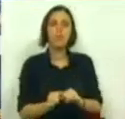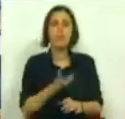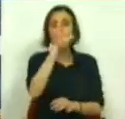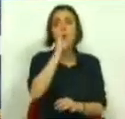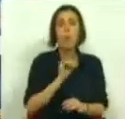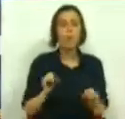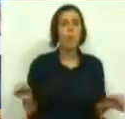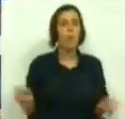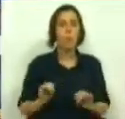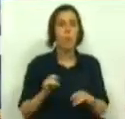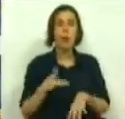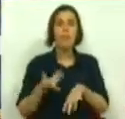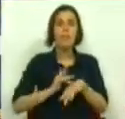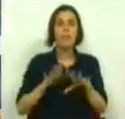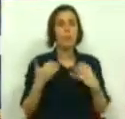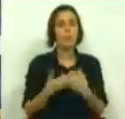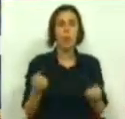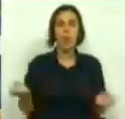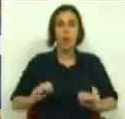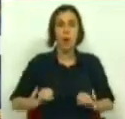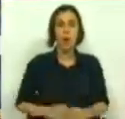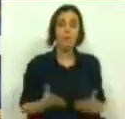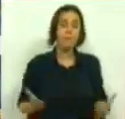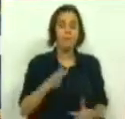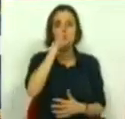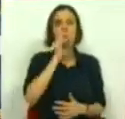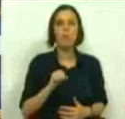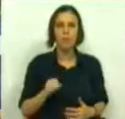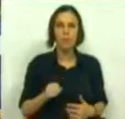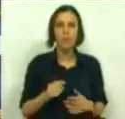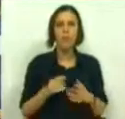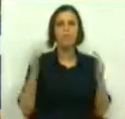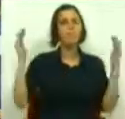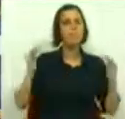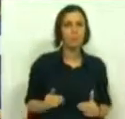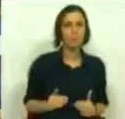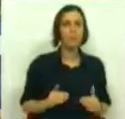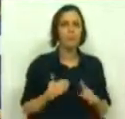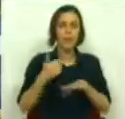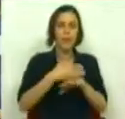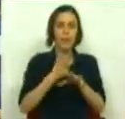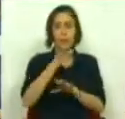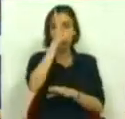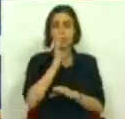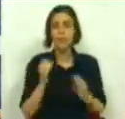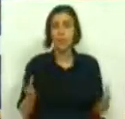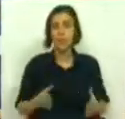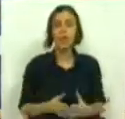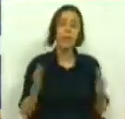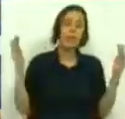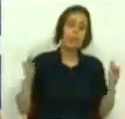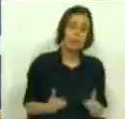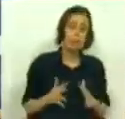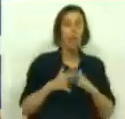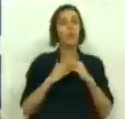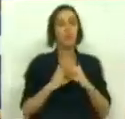o Governo não tem sensibilidade social. O Governo diminui gabinetes ministeriais,